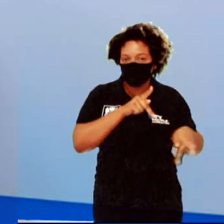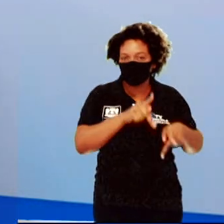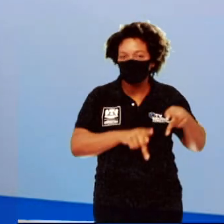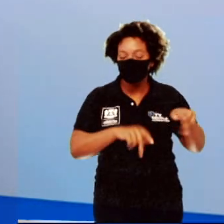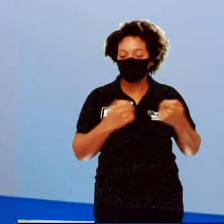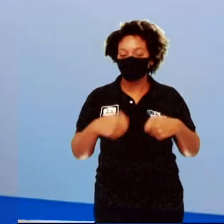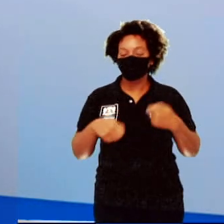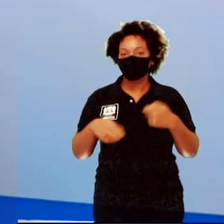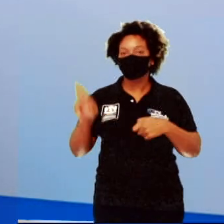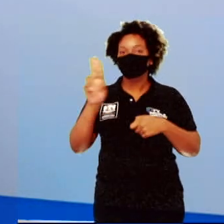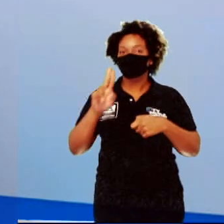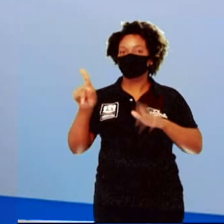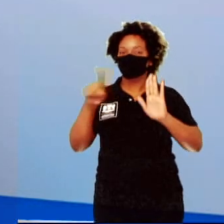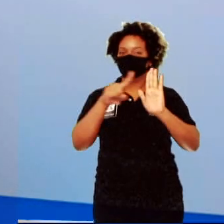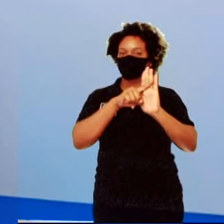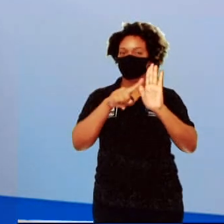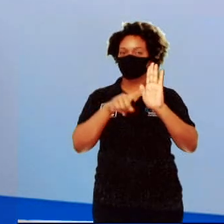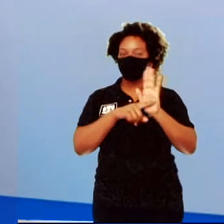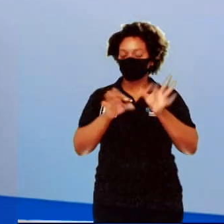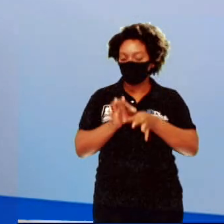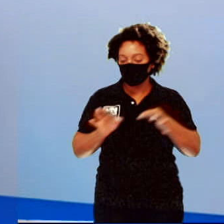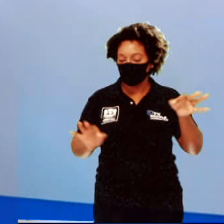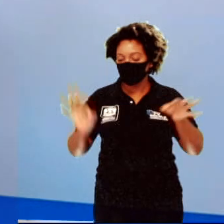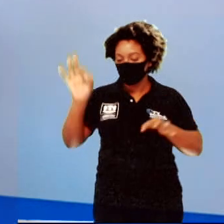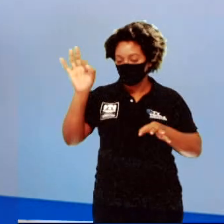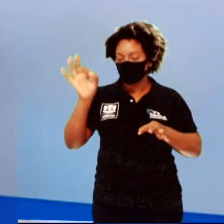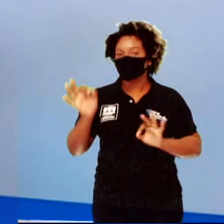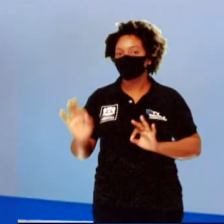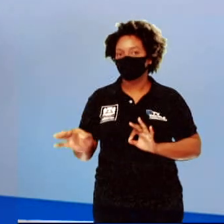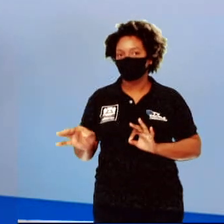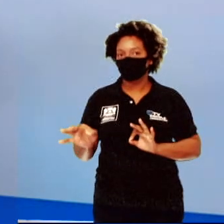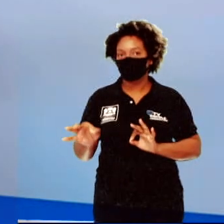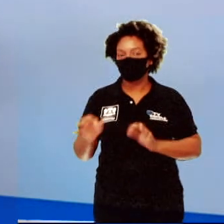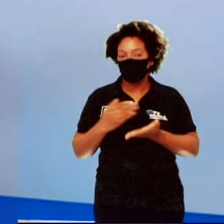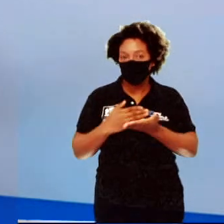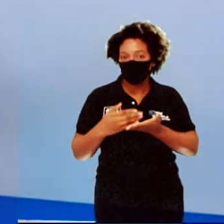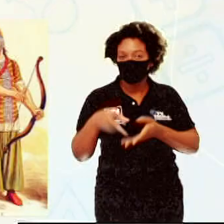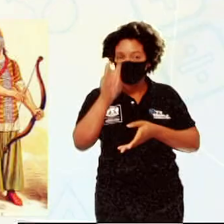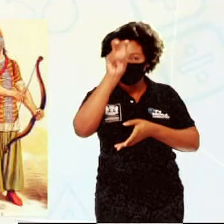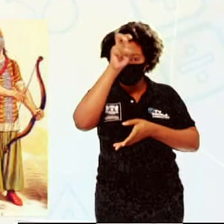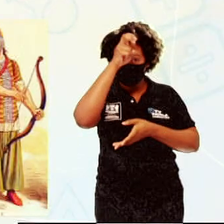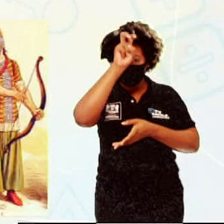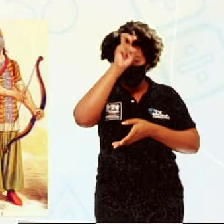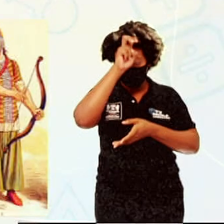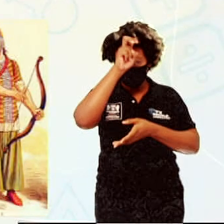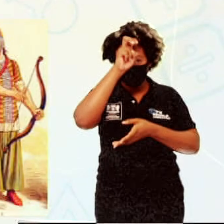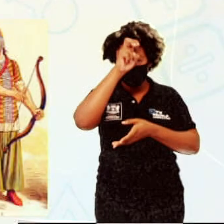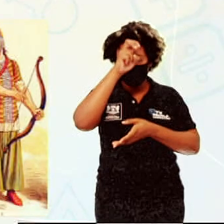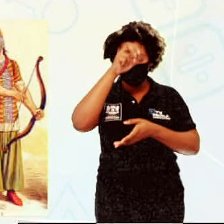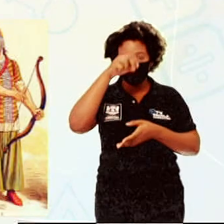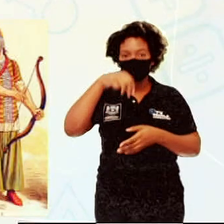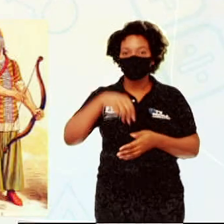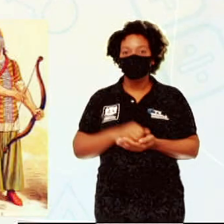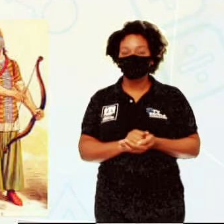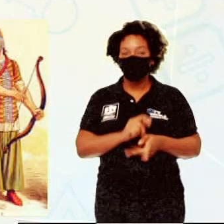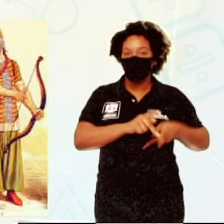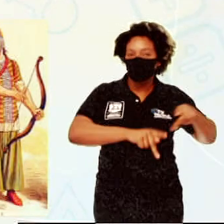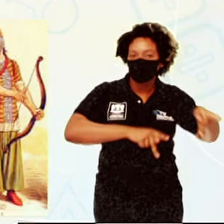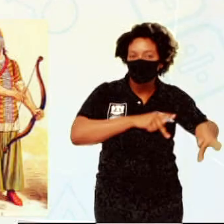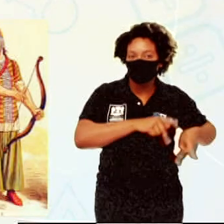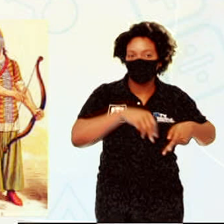as medidas de comprimento. Começando com os egípcios, passando pelo povo de um lugar